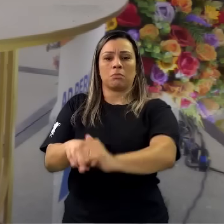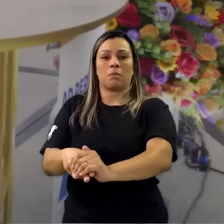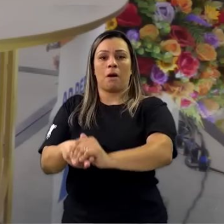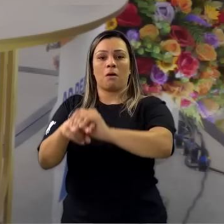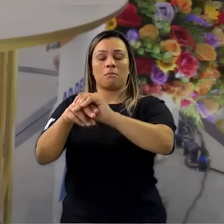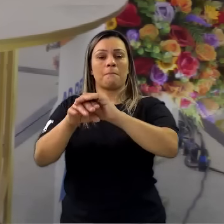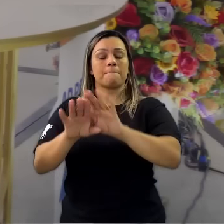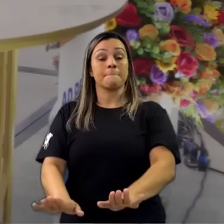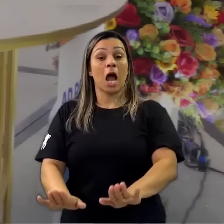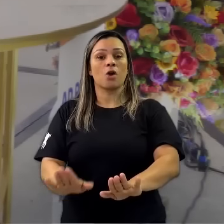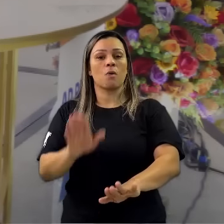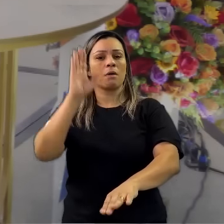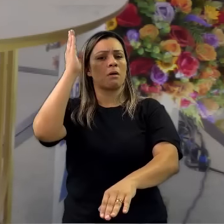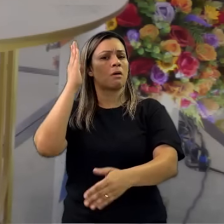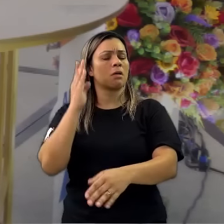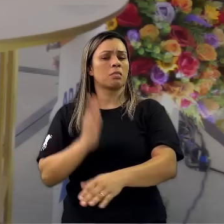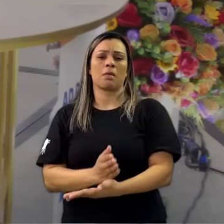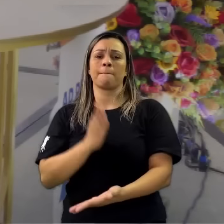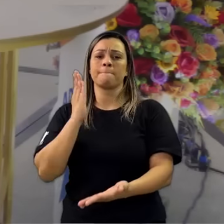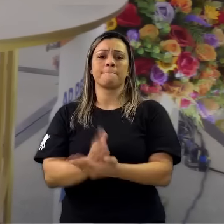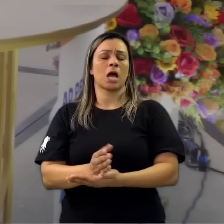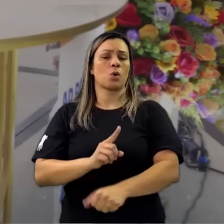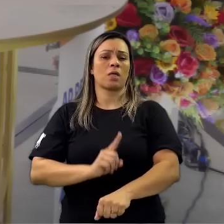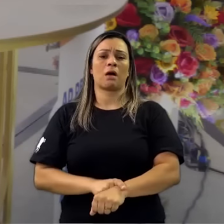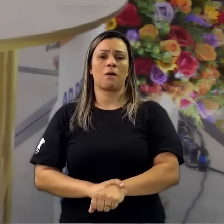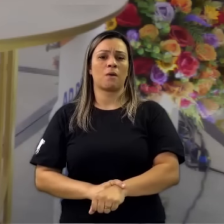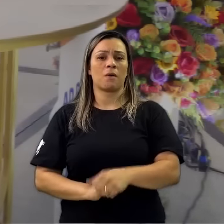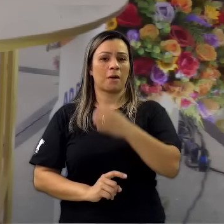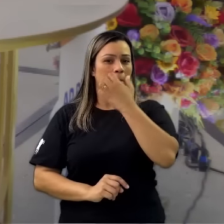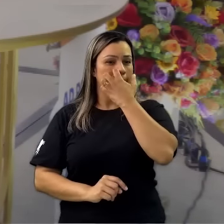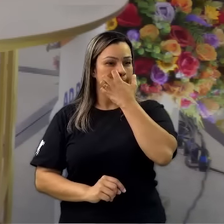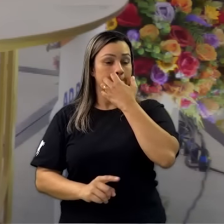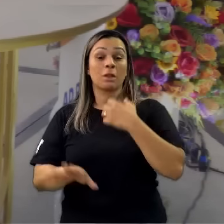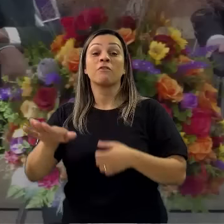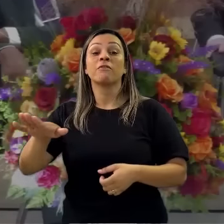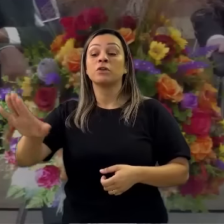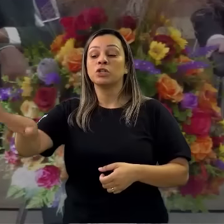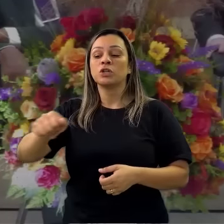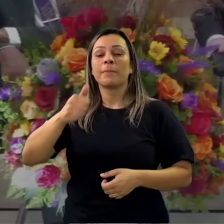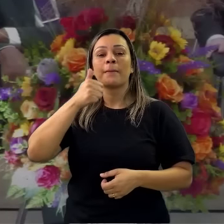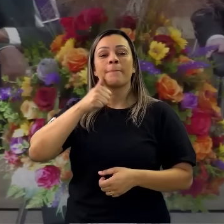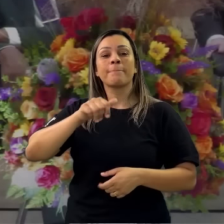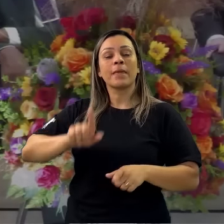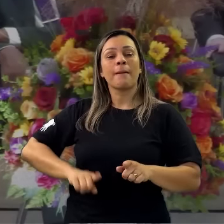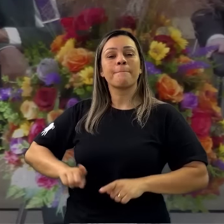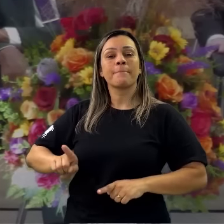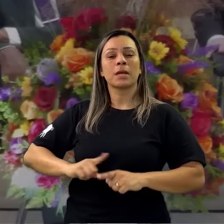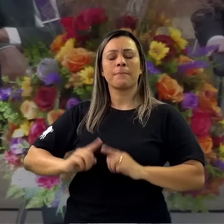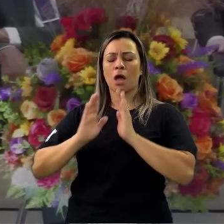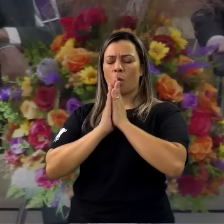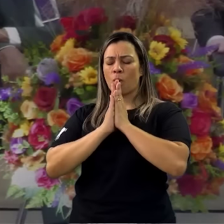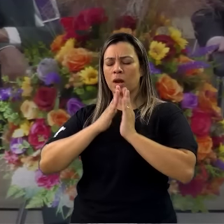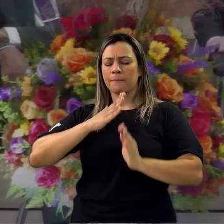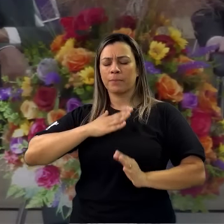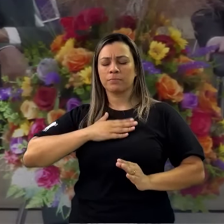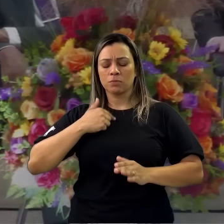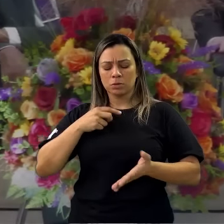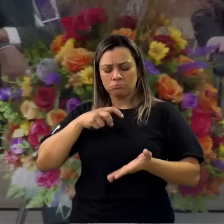dobrei o joelho no centro da sala da minha tia e falei para minha prima Ore por mim quando eu dobrei o joelho Deus tomou ela e falou assim para mim meu